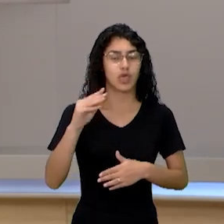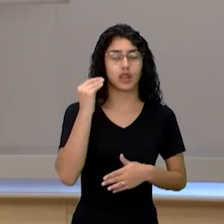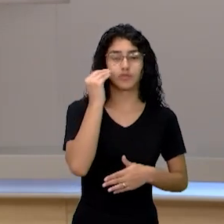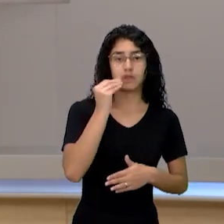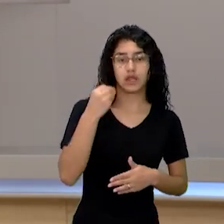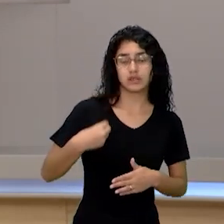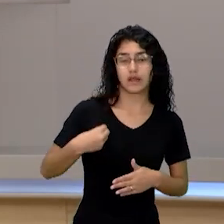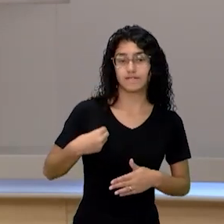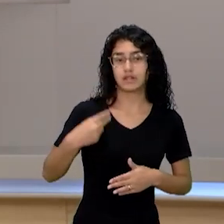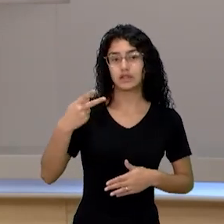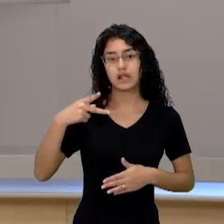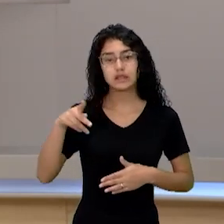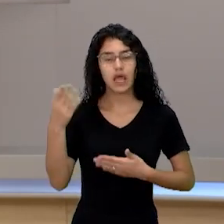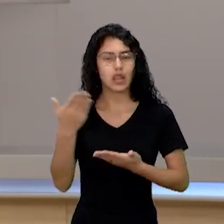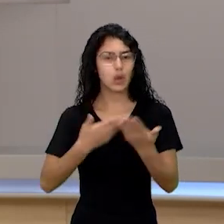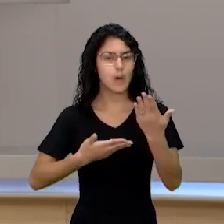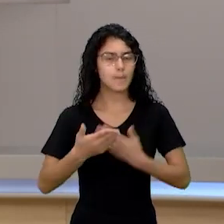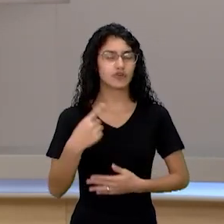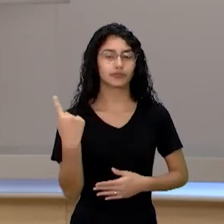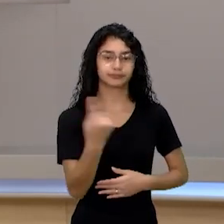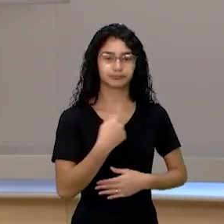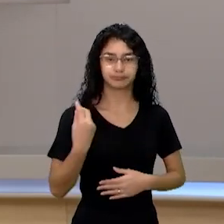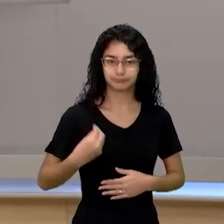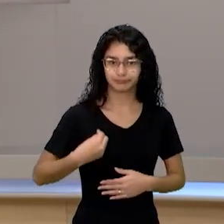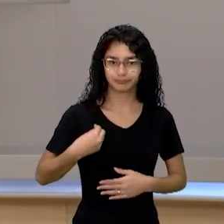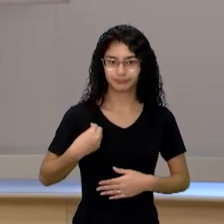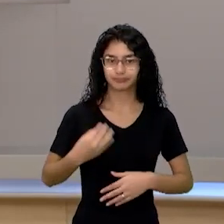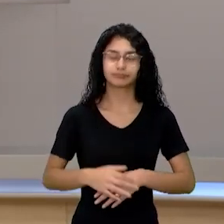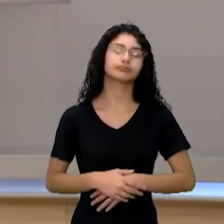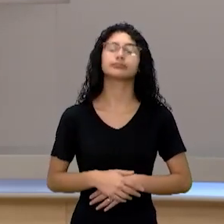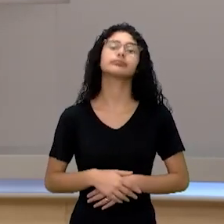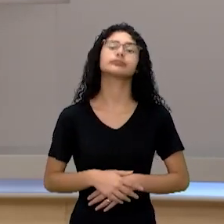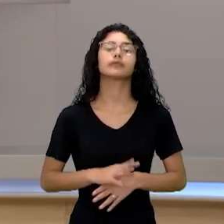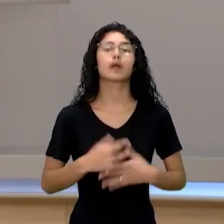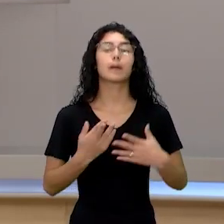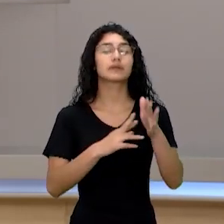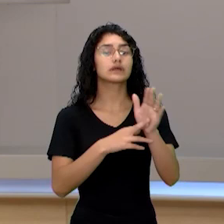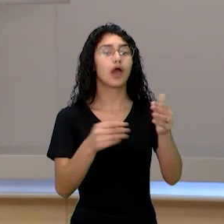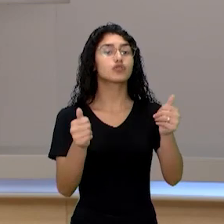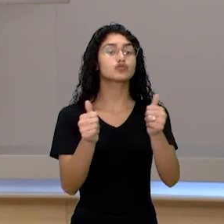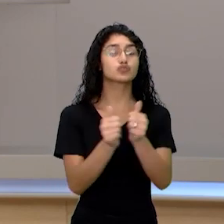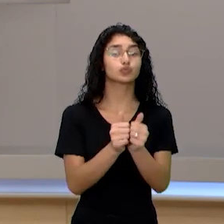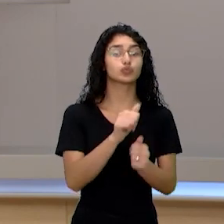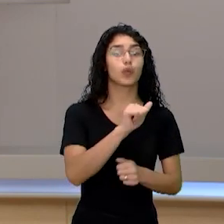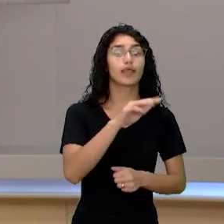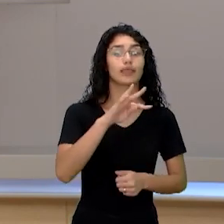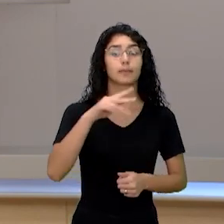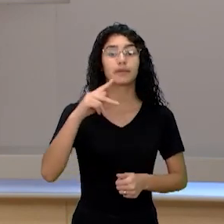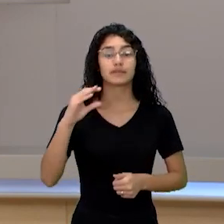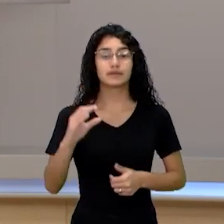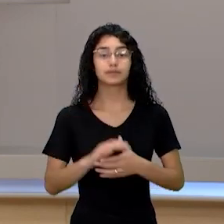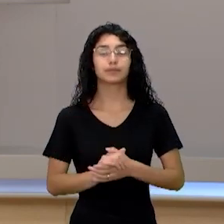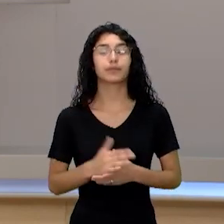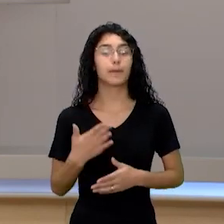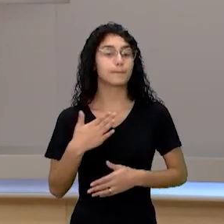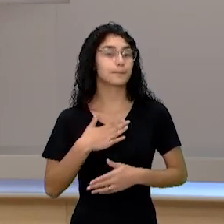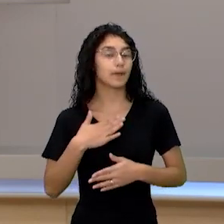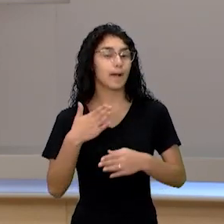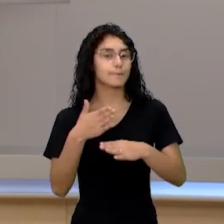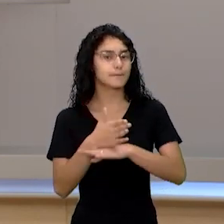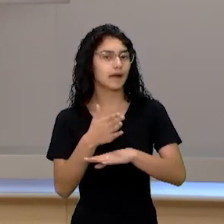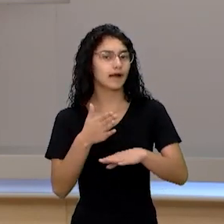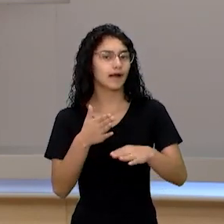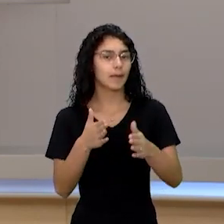dele e compartilhar com a gente essas vivências. Para apresentar junto comigo essa TPC, conto com a minha parceira